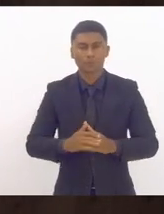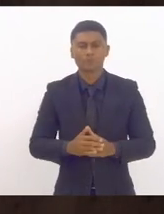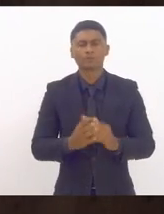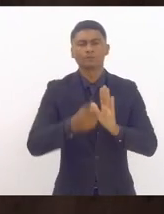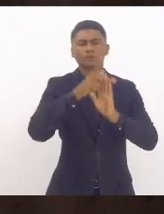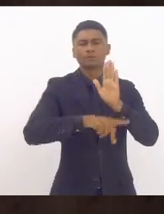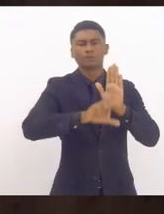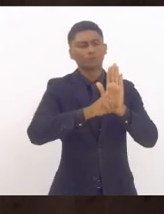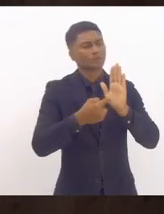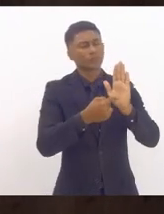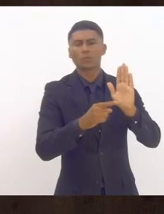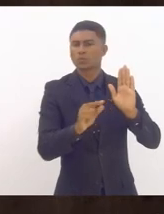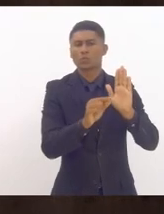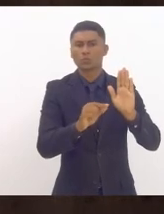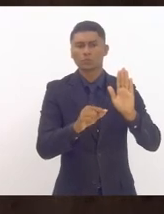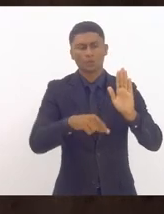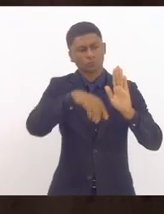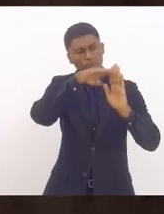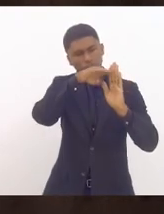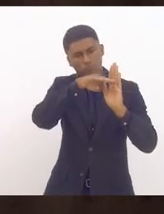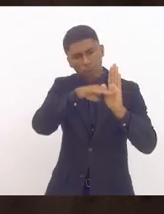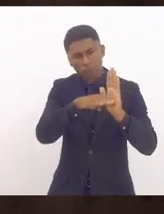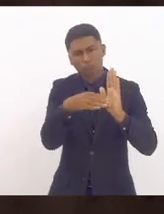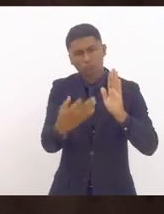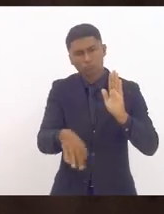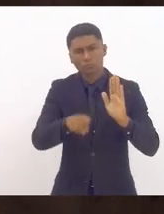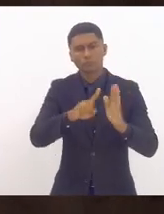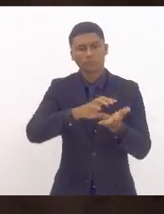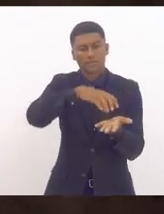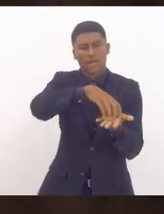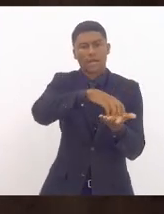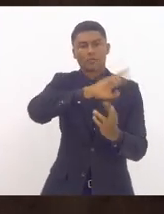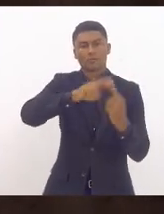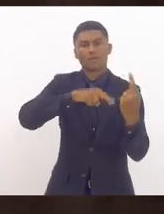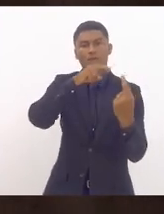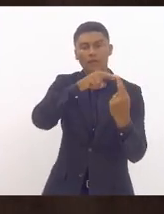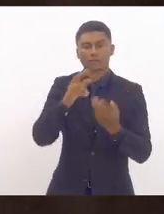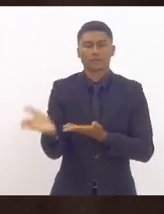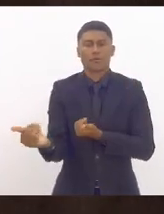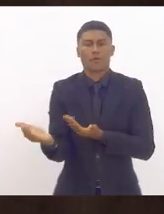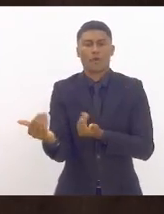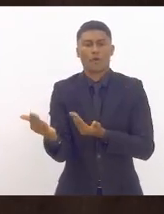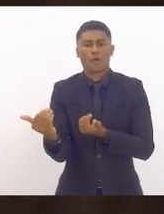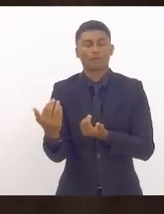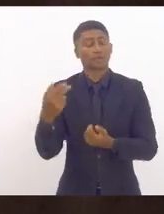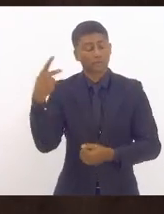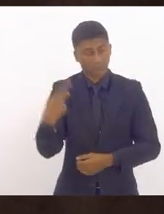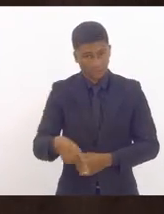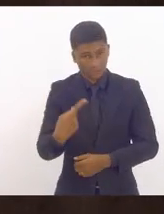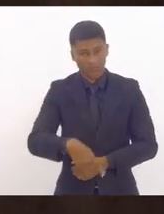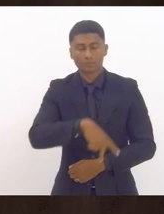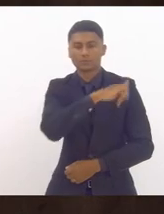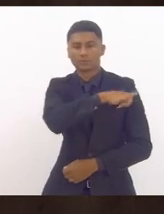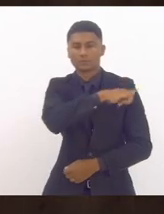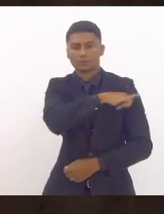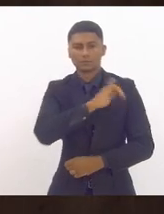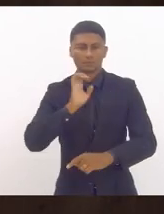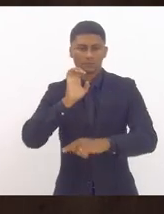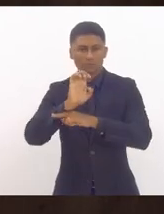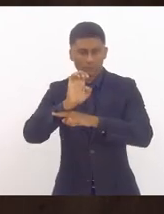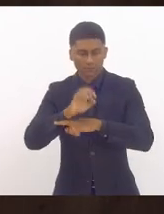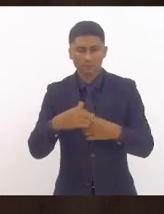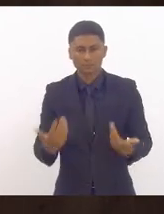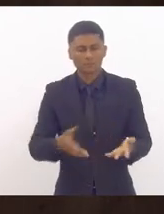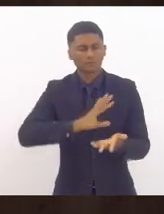ele estabelece parâmetros para a implementação dos Centros de Referência de Juventude no âmbito do Estado do Rio de Janeiro. Centros